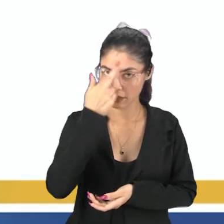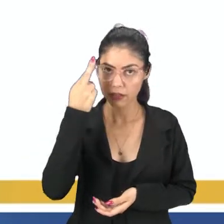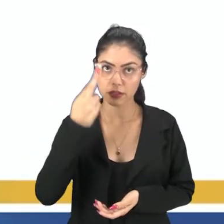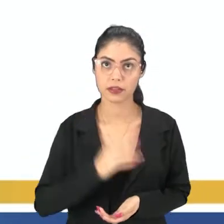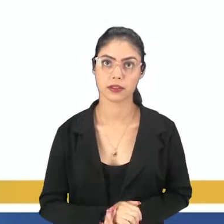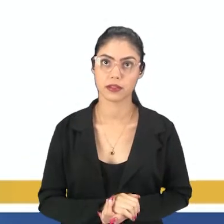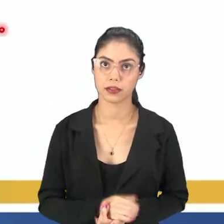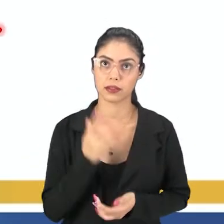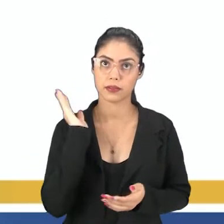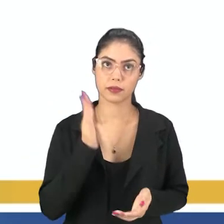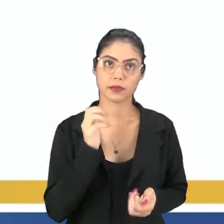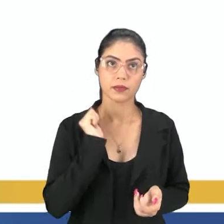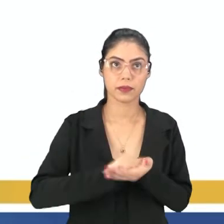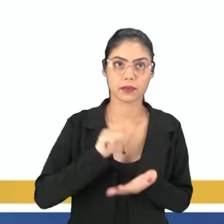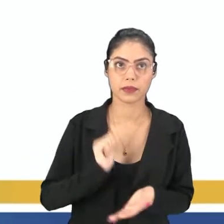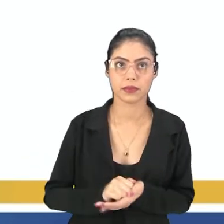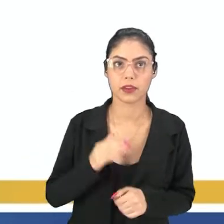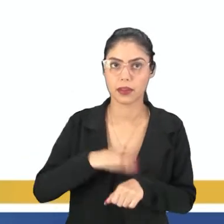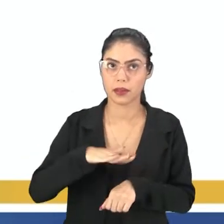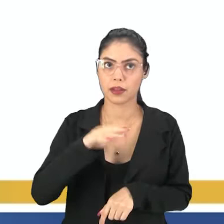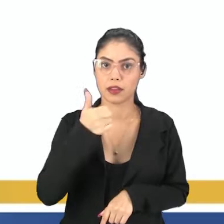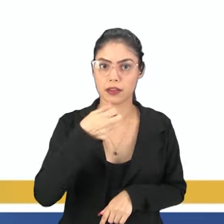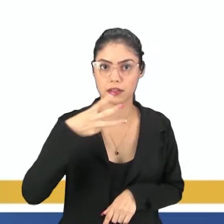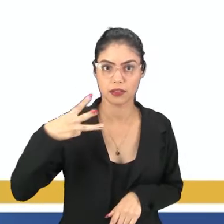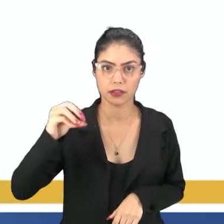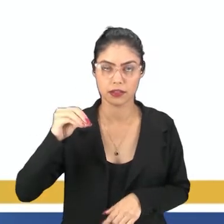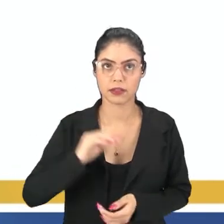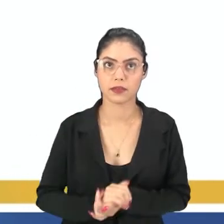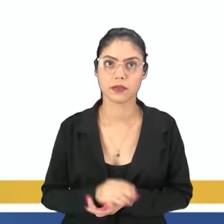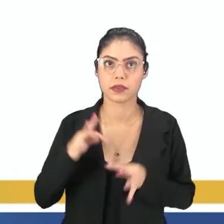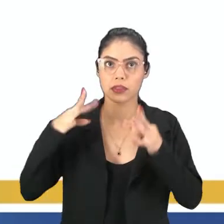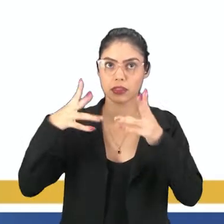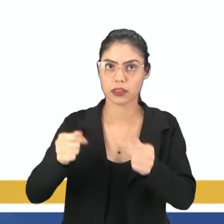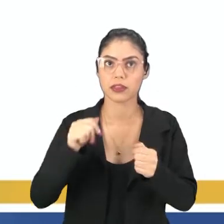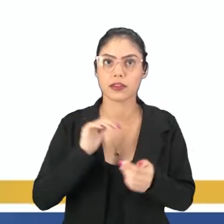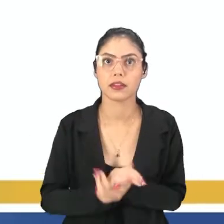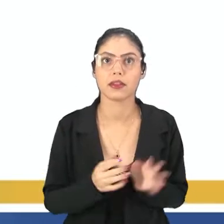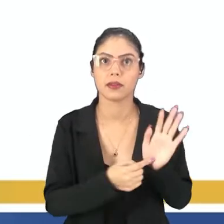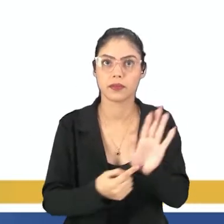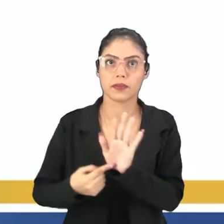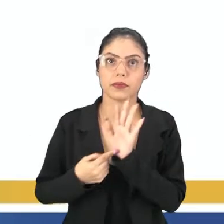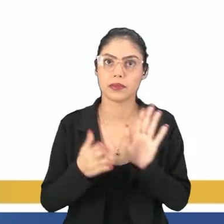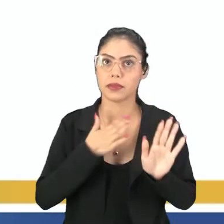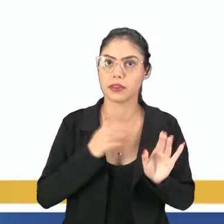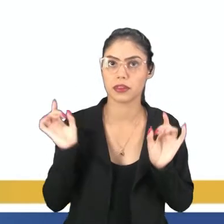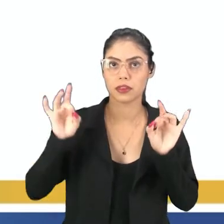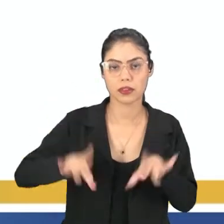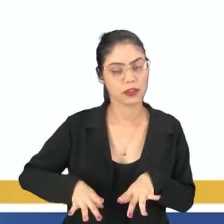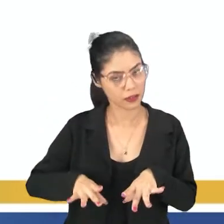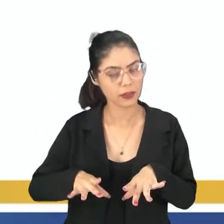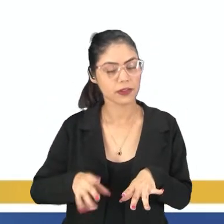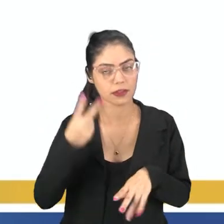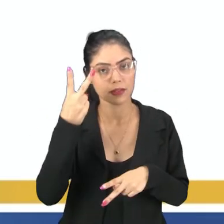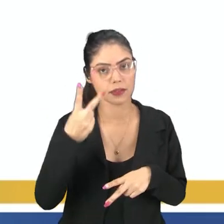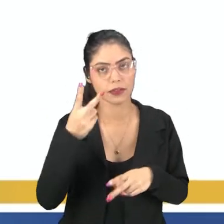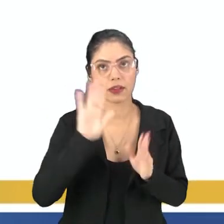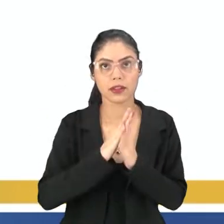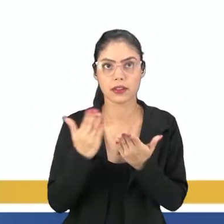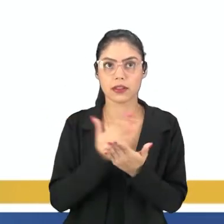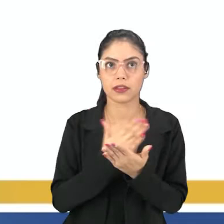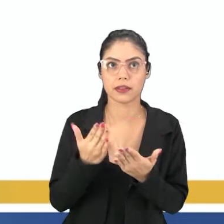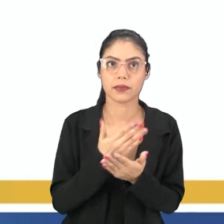para crianças. Já escrevi mais de 30, todas com ilustrações. Meus 2 últimos